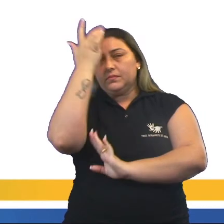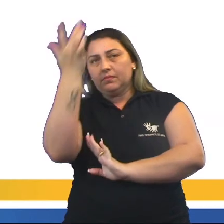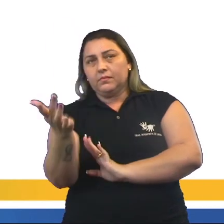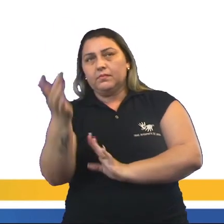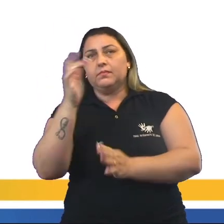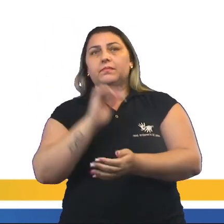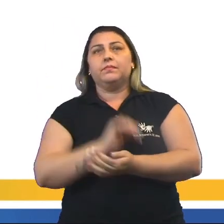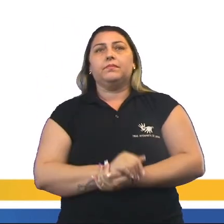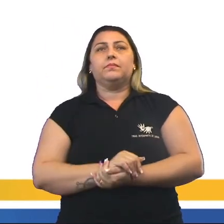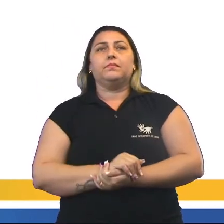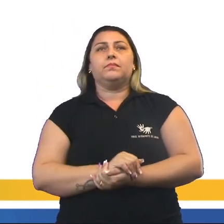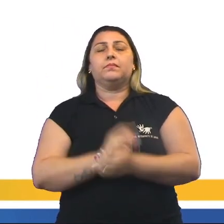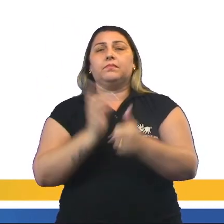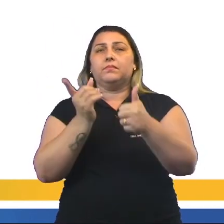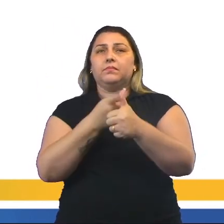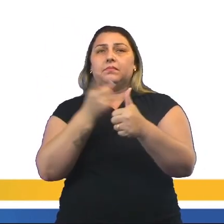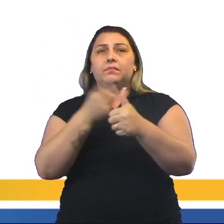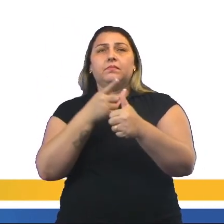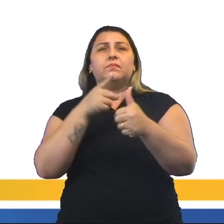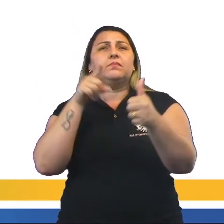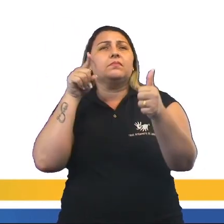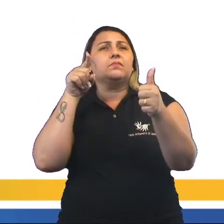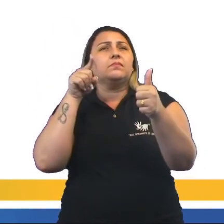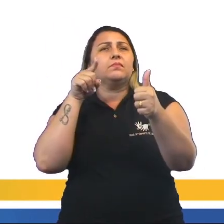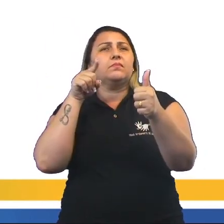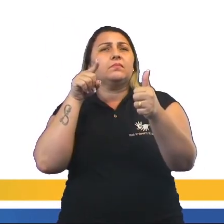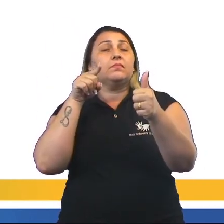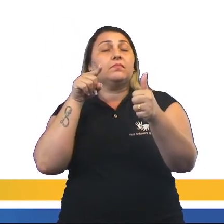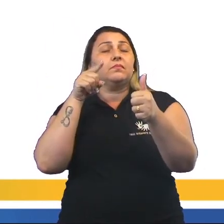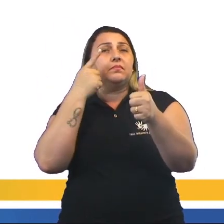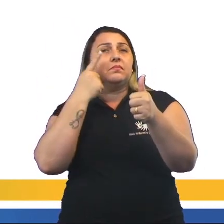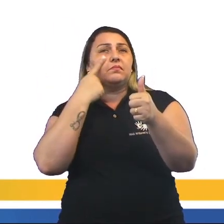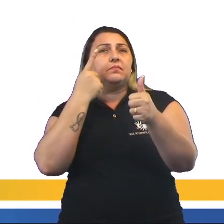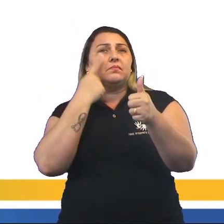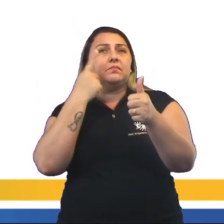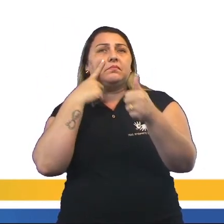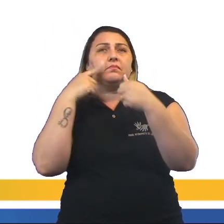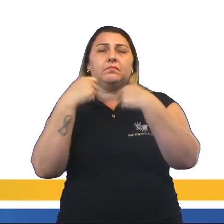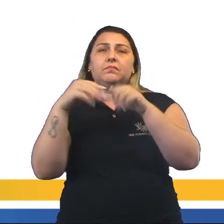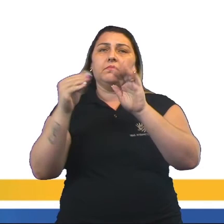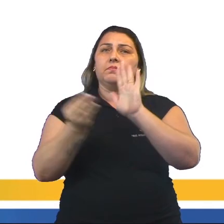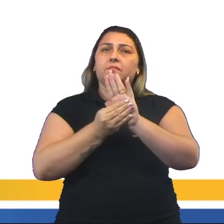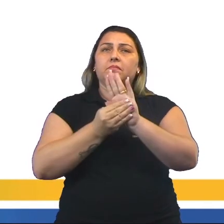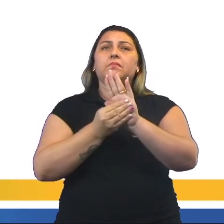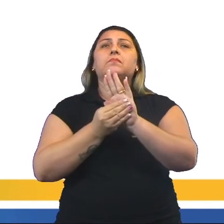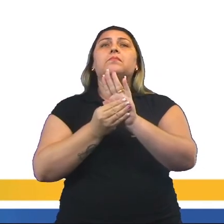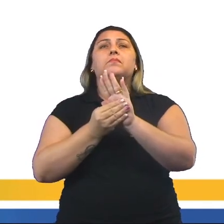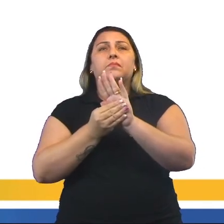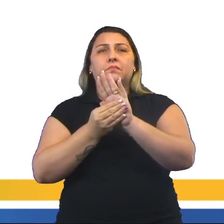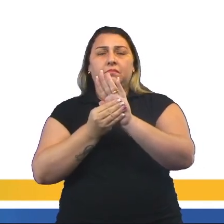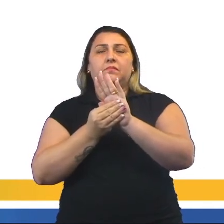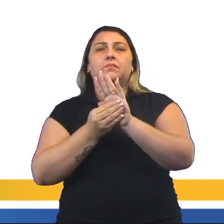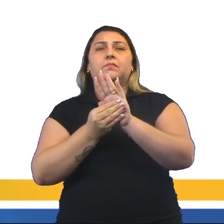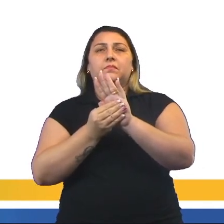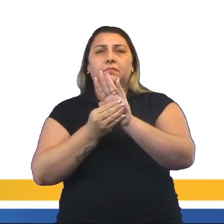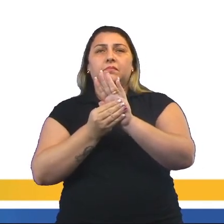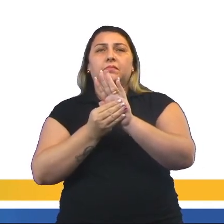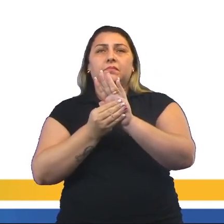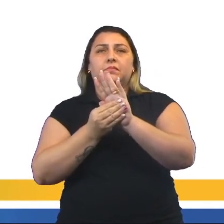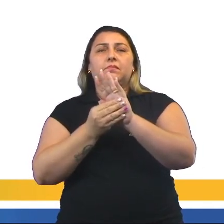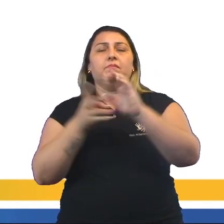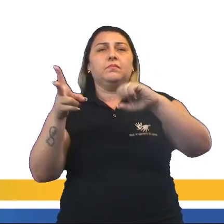né? Então, vamos lá. Na forma negativa, nós observamos que a gente precisa colocar o verbo to be na forma